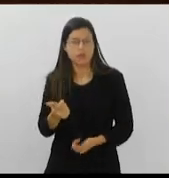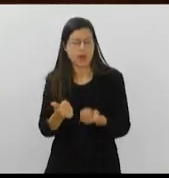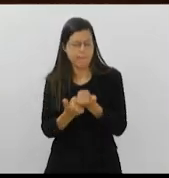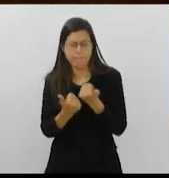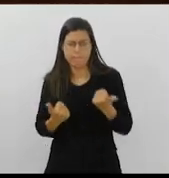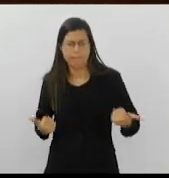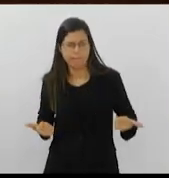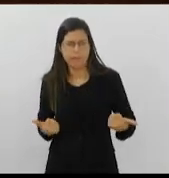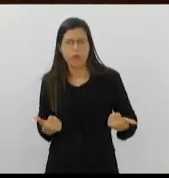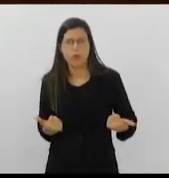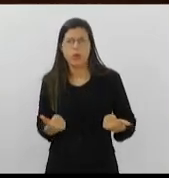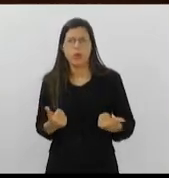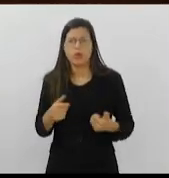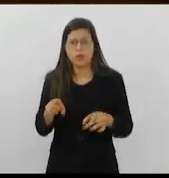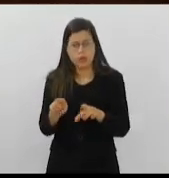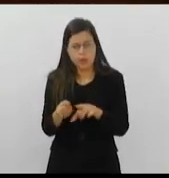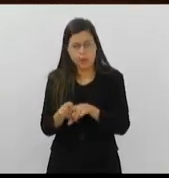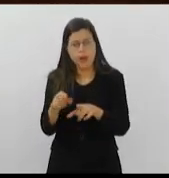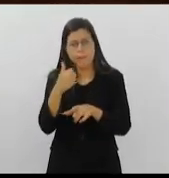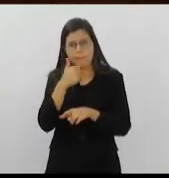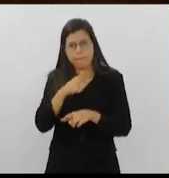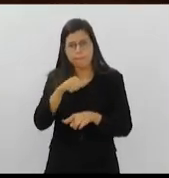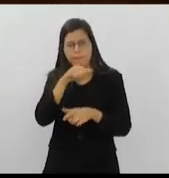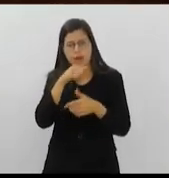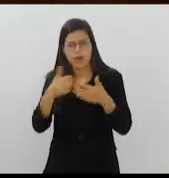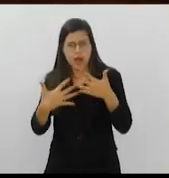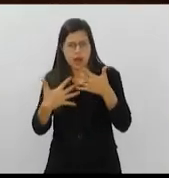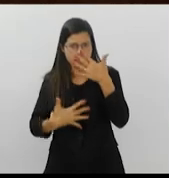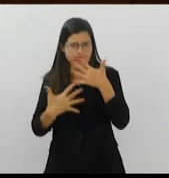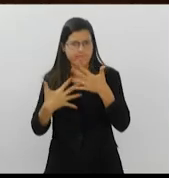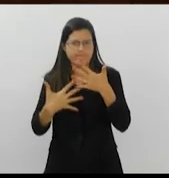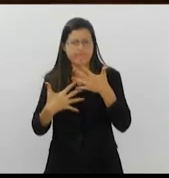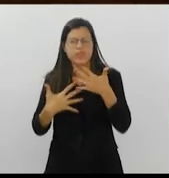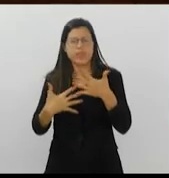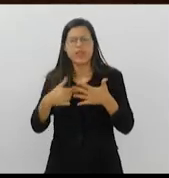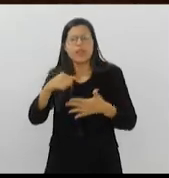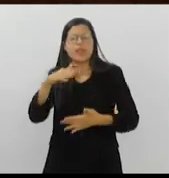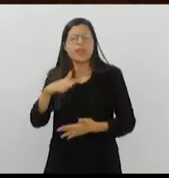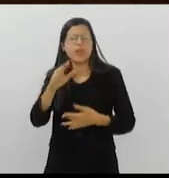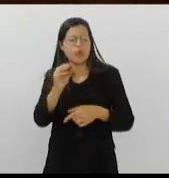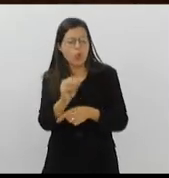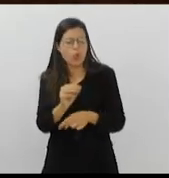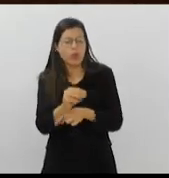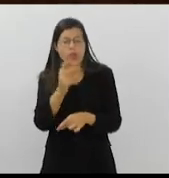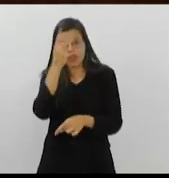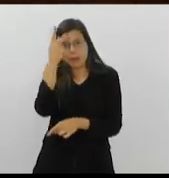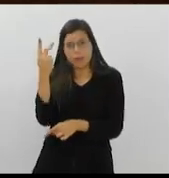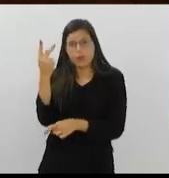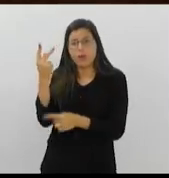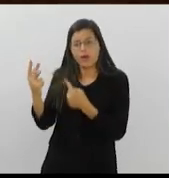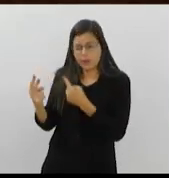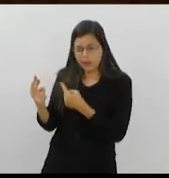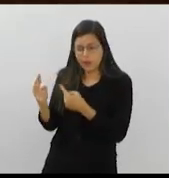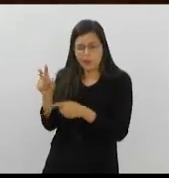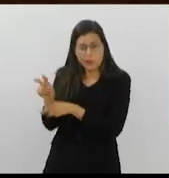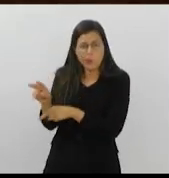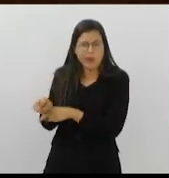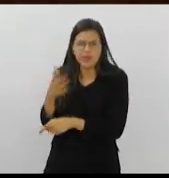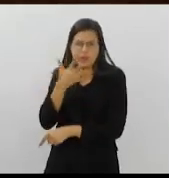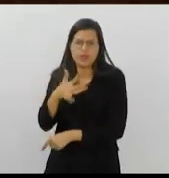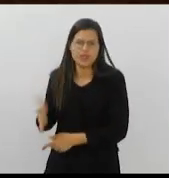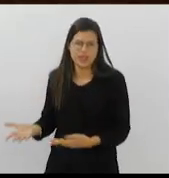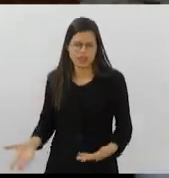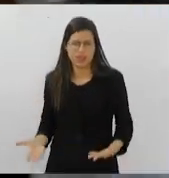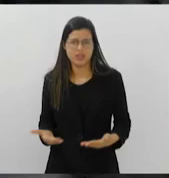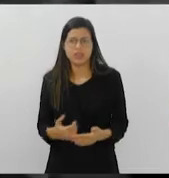as mães atípicas, e a pergunta é: quem cuida de quem cuida? São mulheres que às vezes não têm tempo, mas ou abandonam